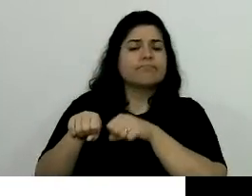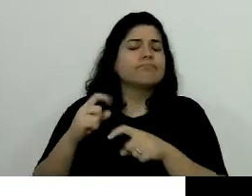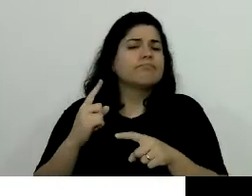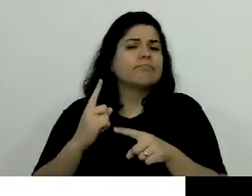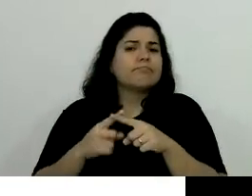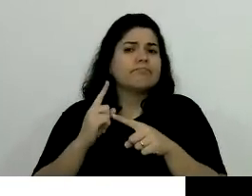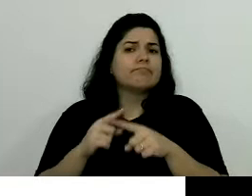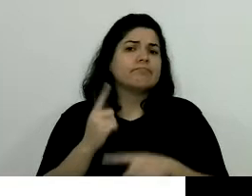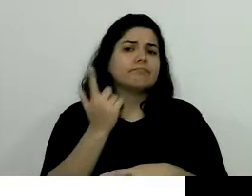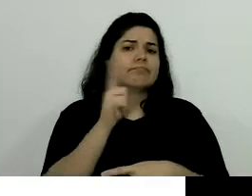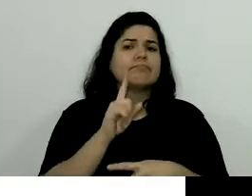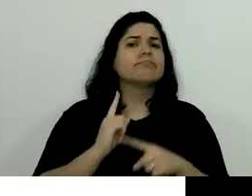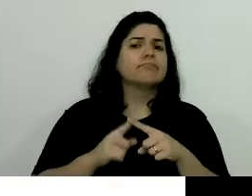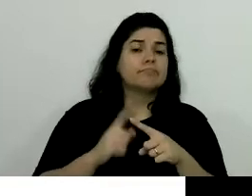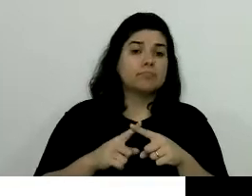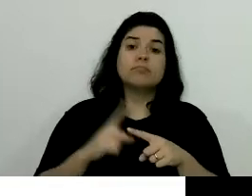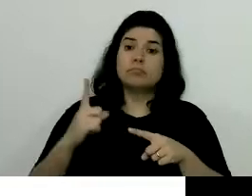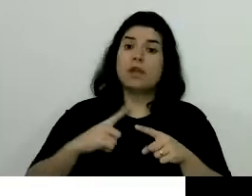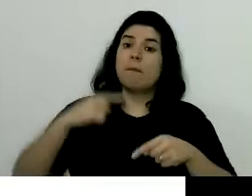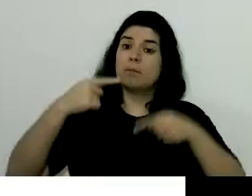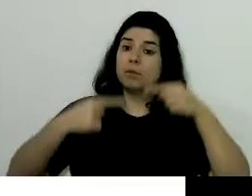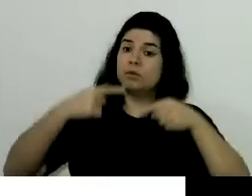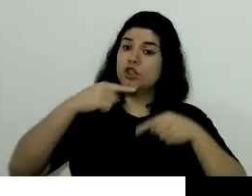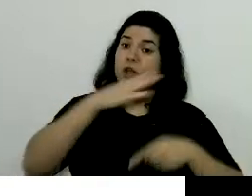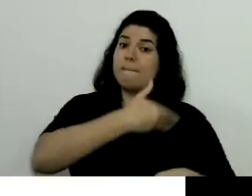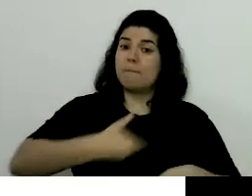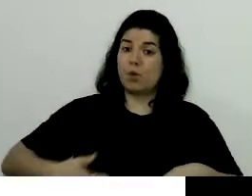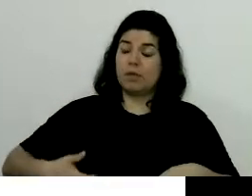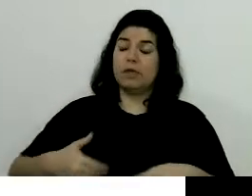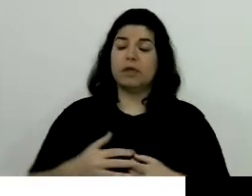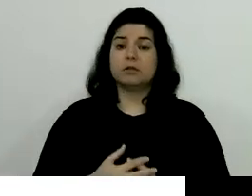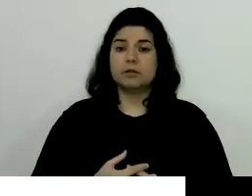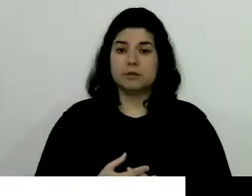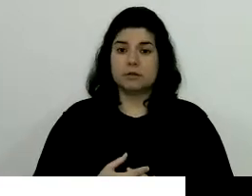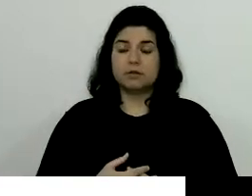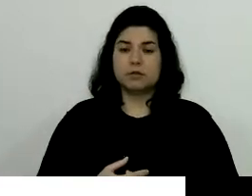política pública, né, que, não, de forma não